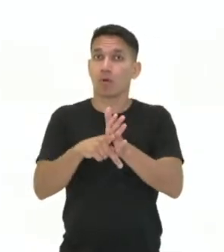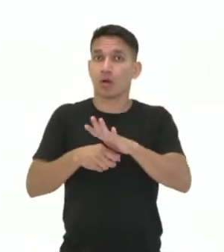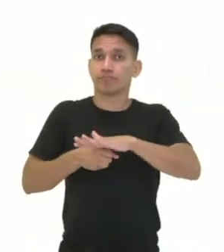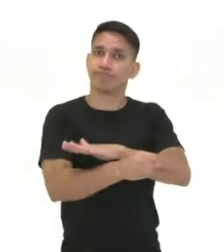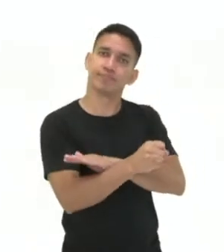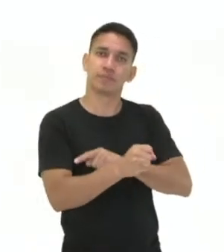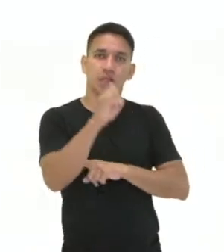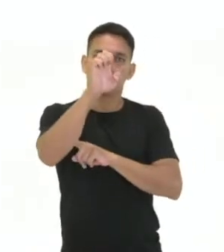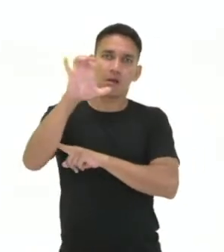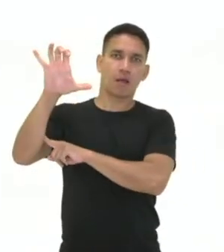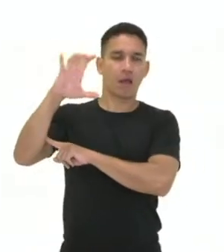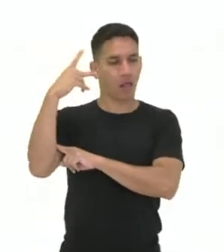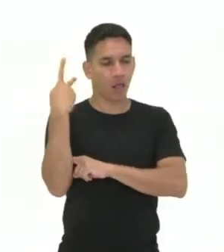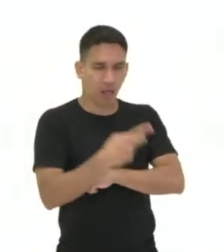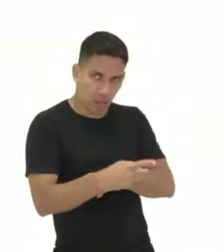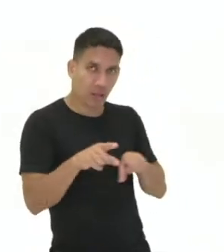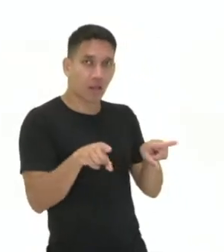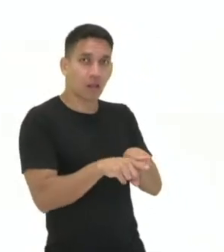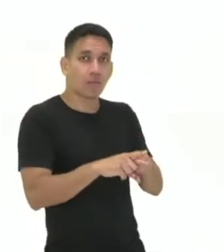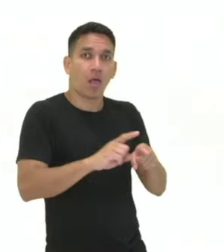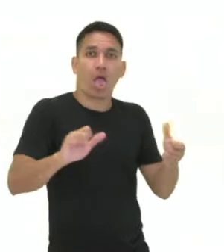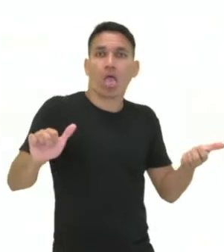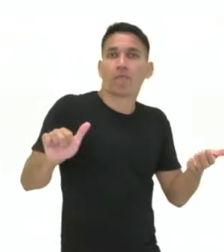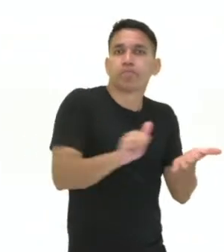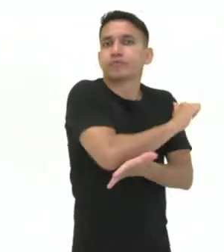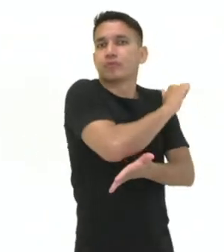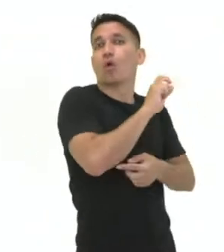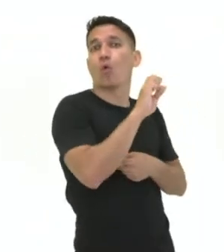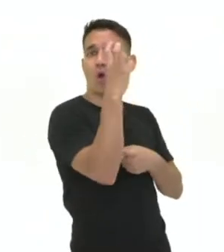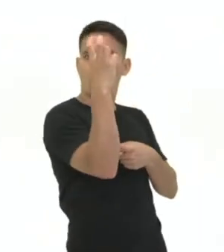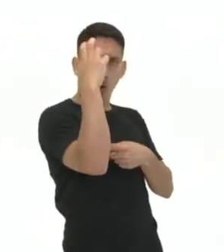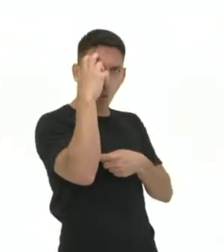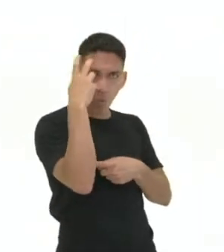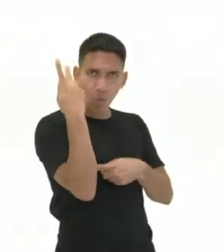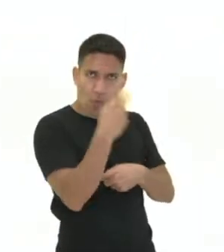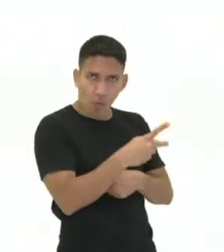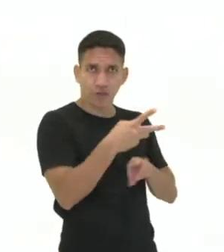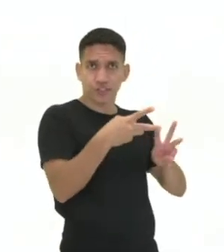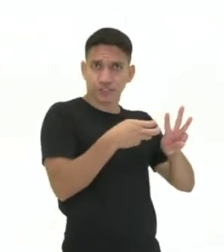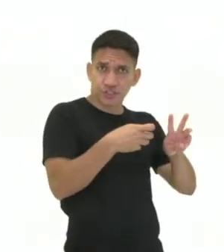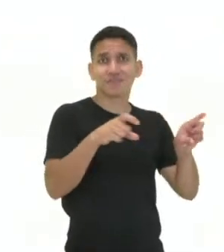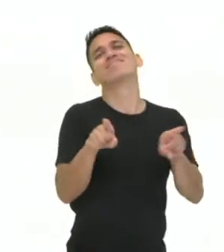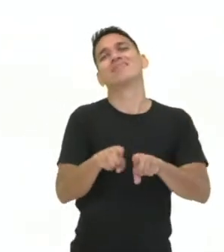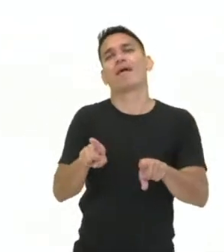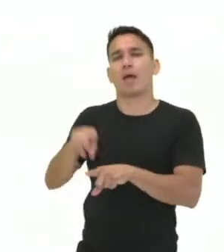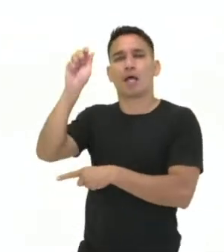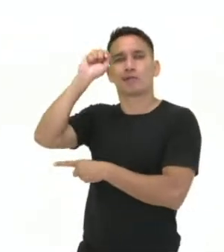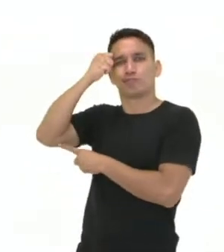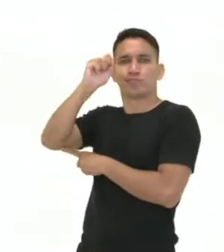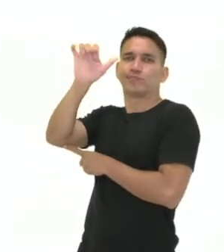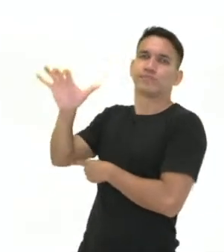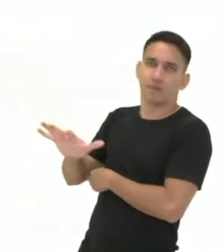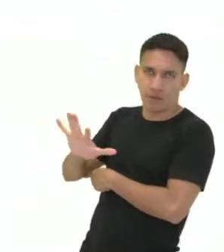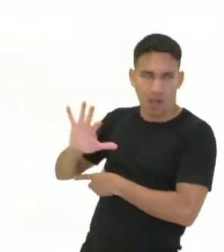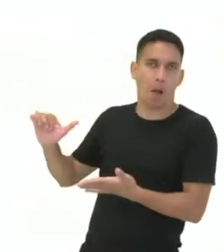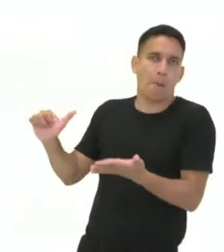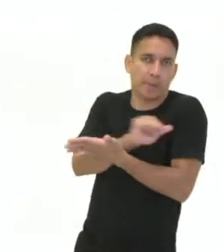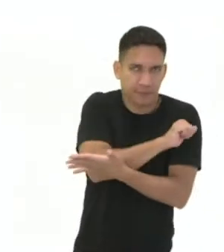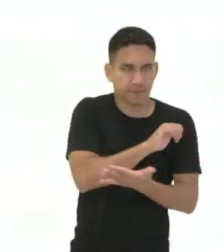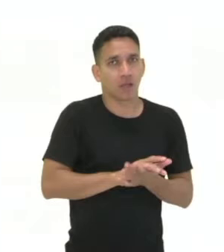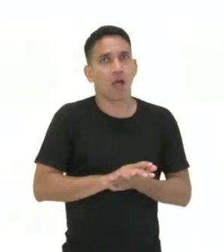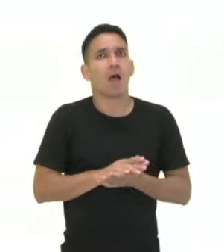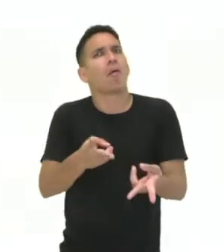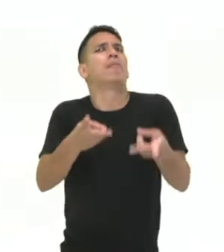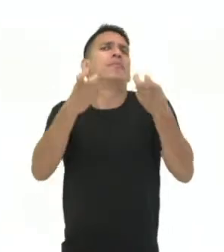e consequente apagamento da cultura indígena e também da cultura africana. Podemos perceber o reflexo disso até